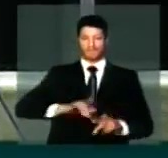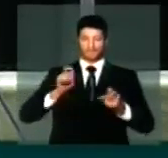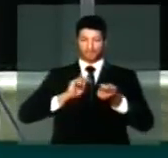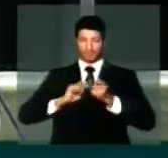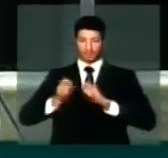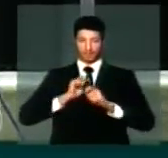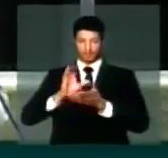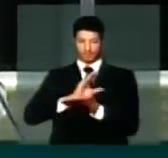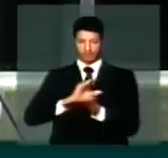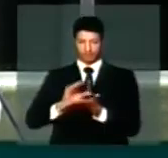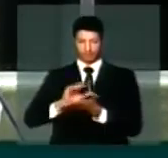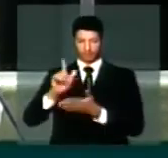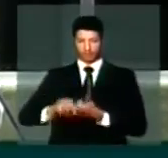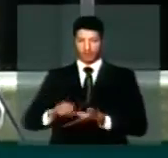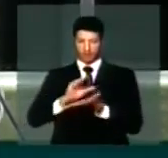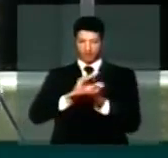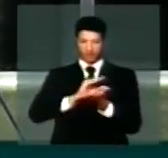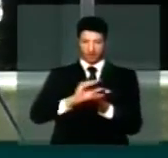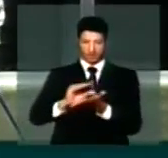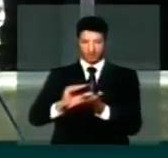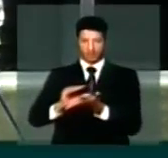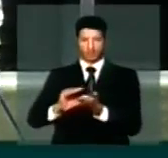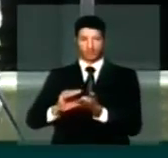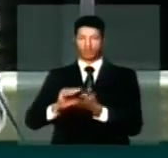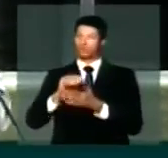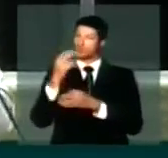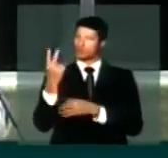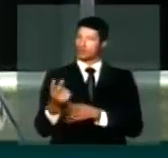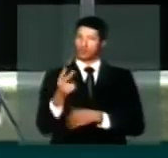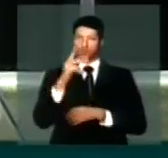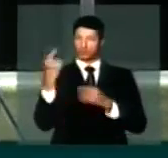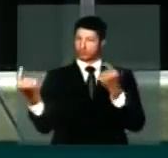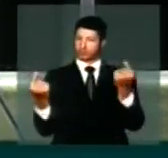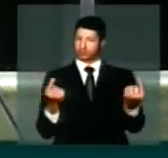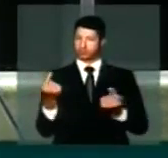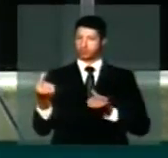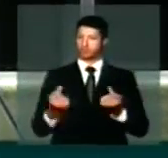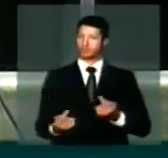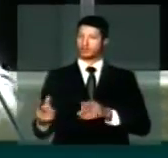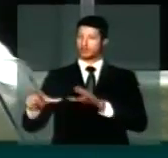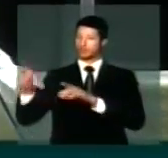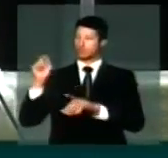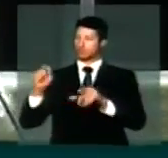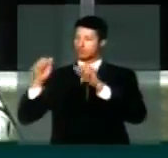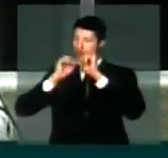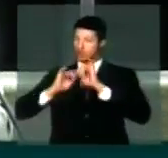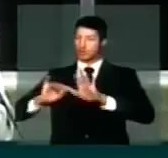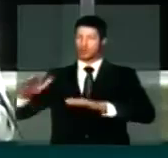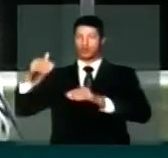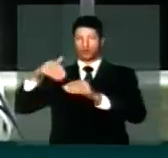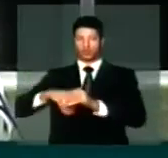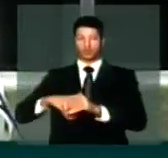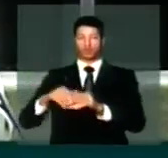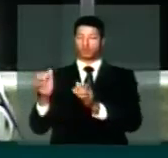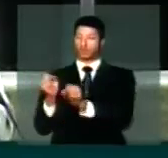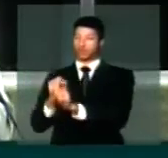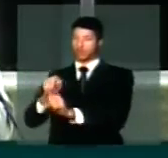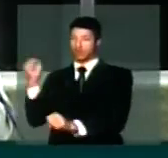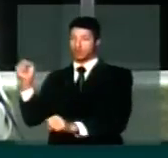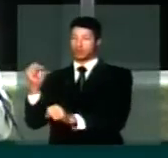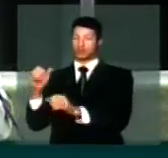econômicas. É o financiamento dos partidos e das campanhas eleitorais por grandes